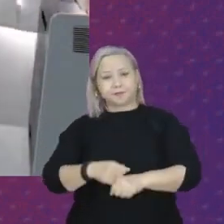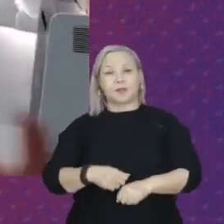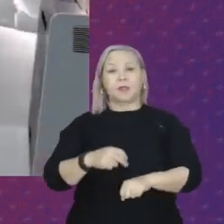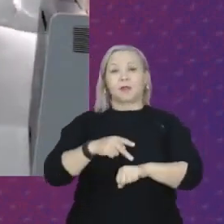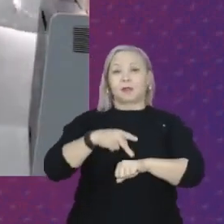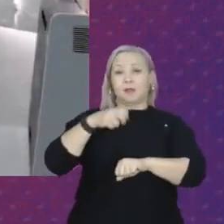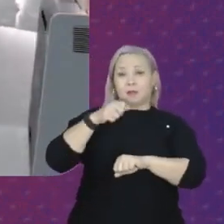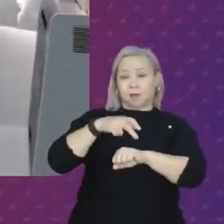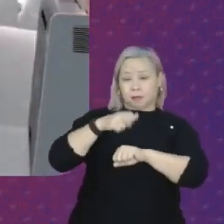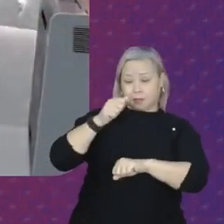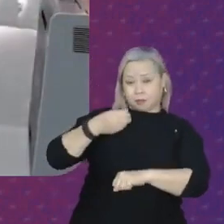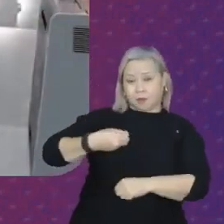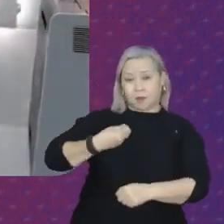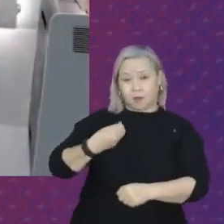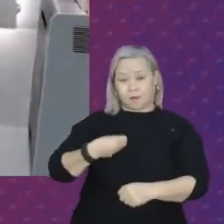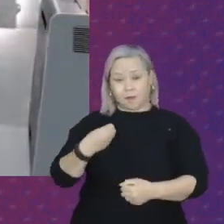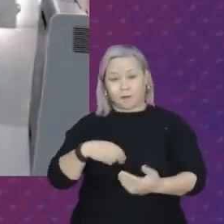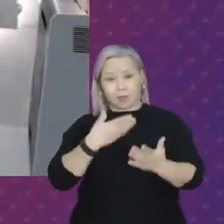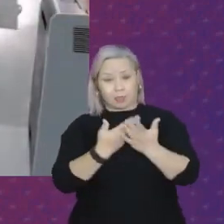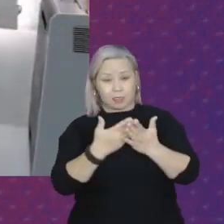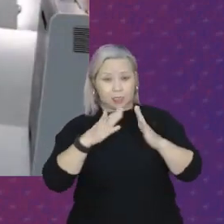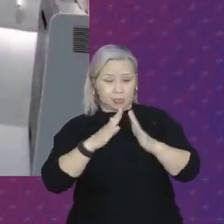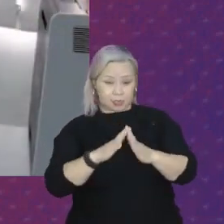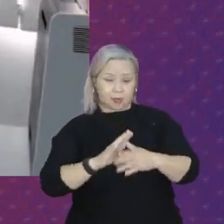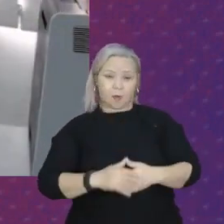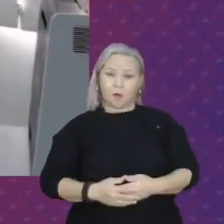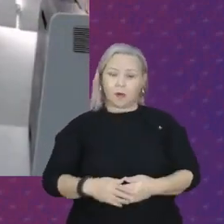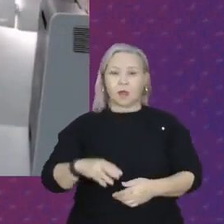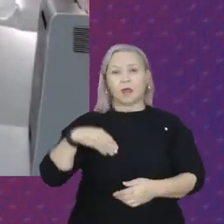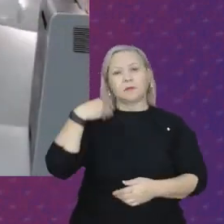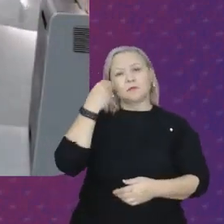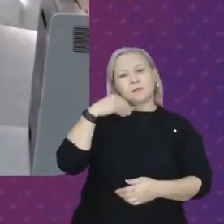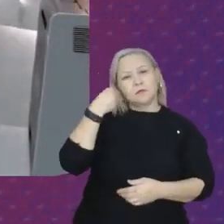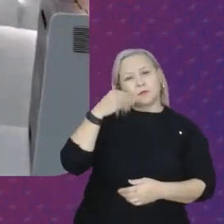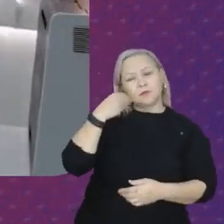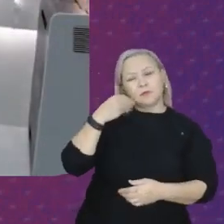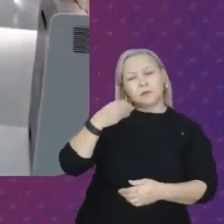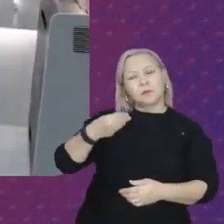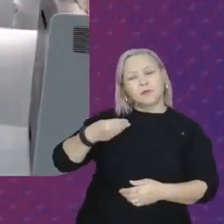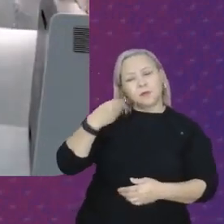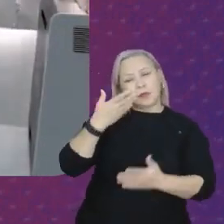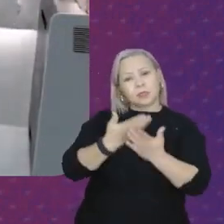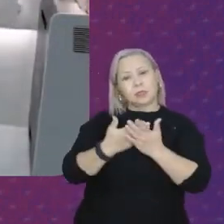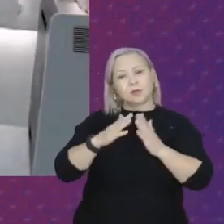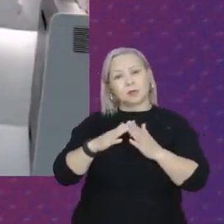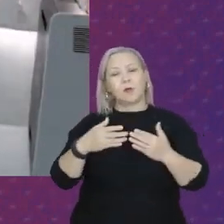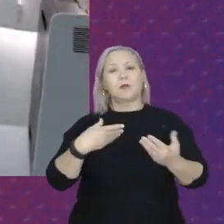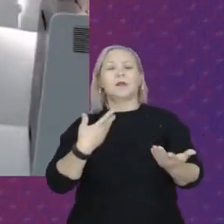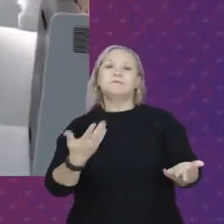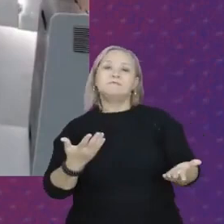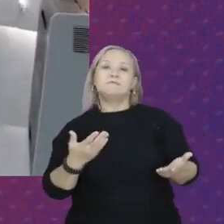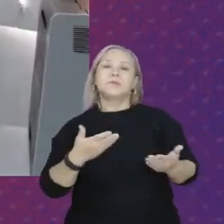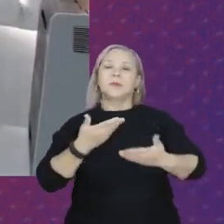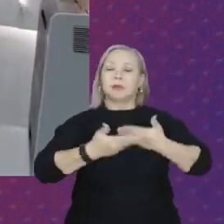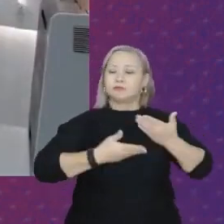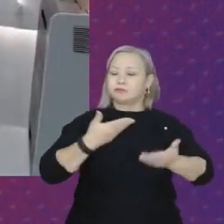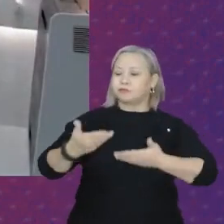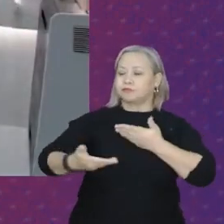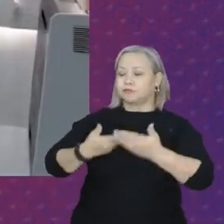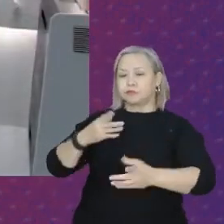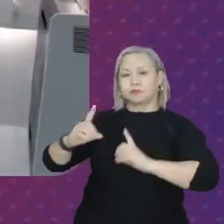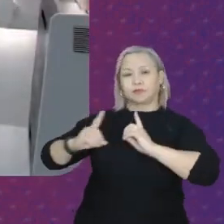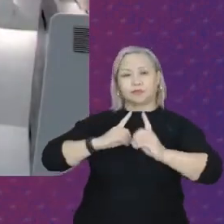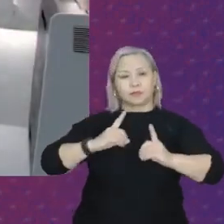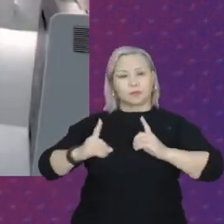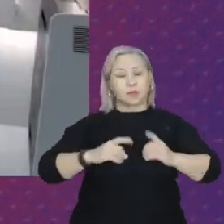graduação, a vivência da escola, a flexibilidade, né, para o diálogo, comprovadamente muito